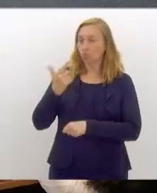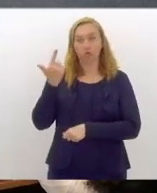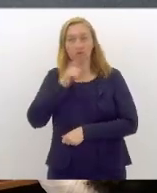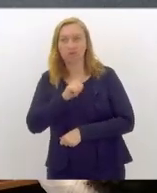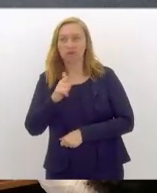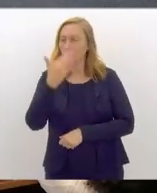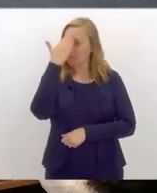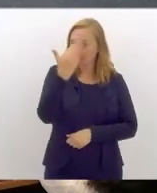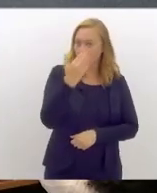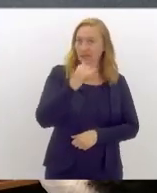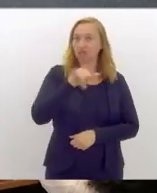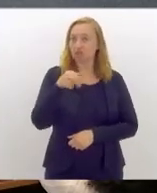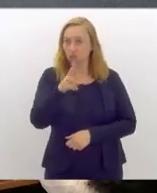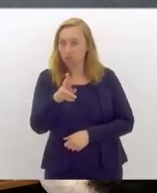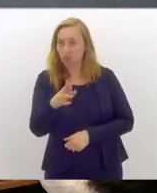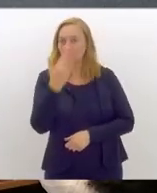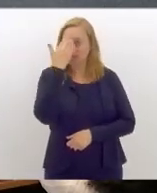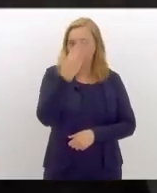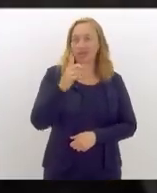Obrigado Júnior